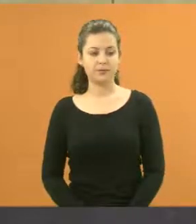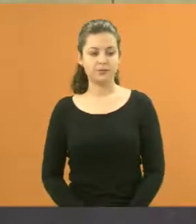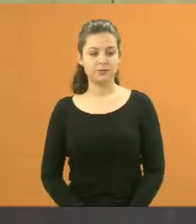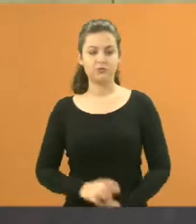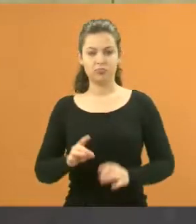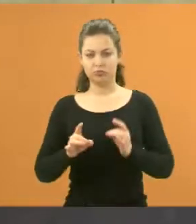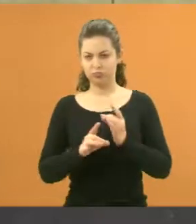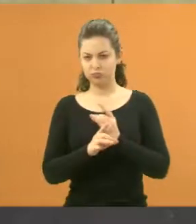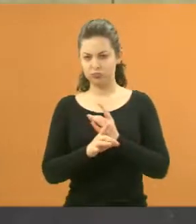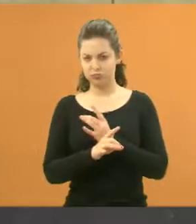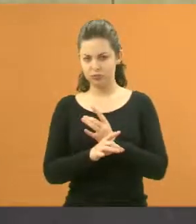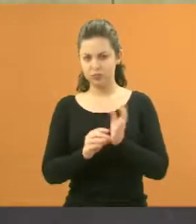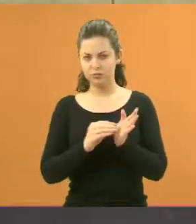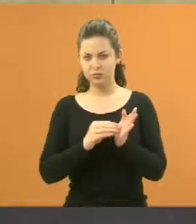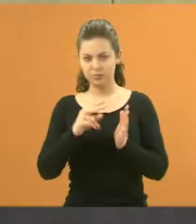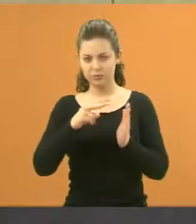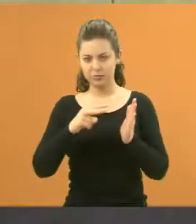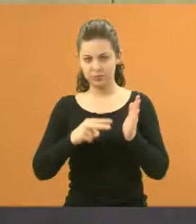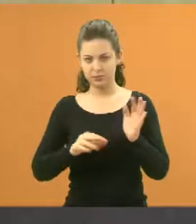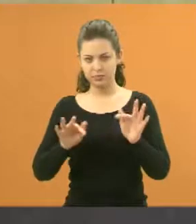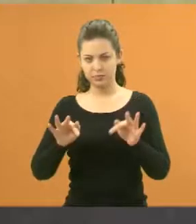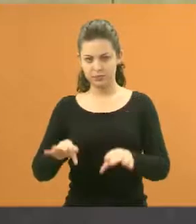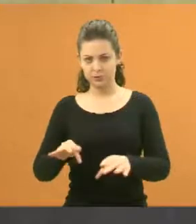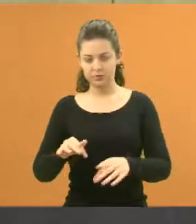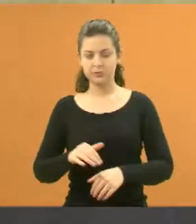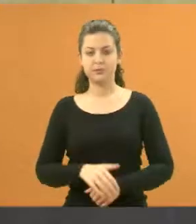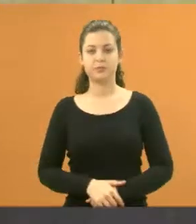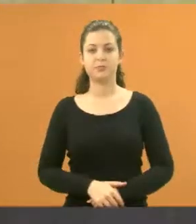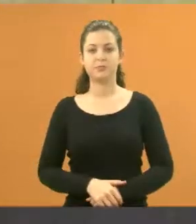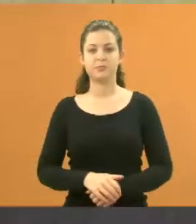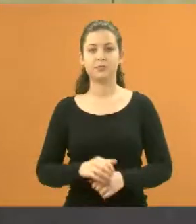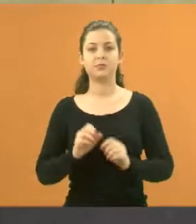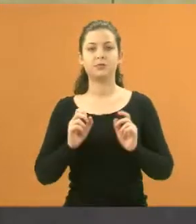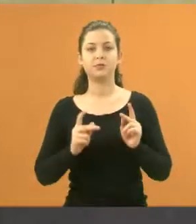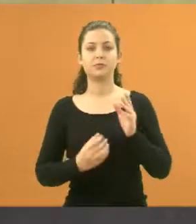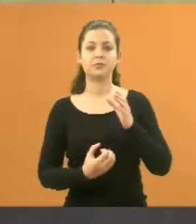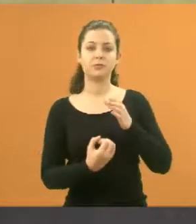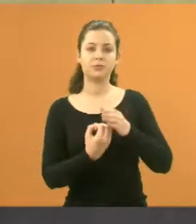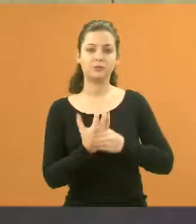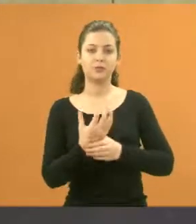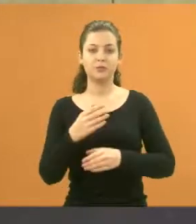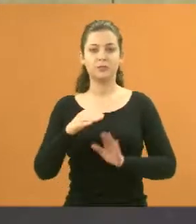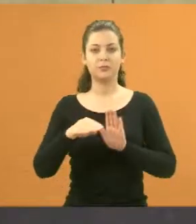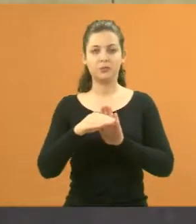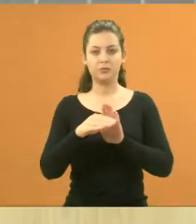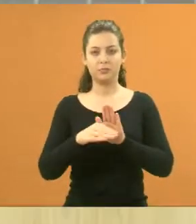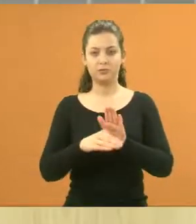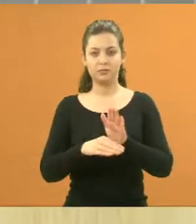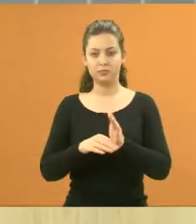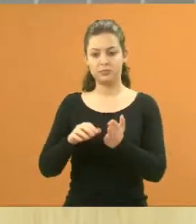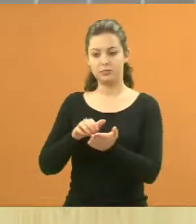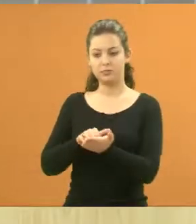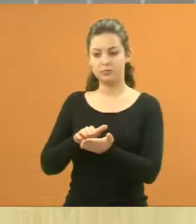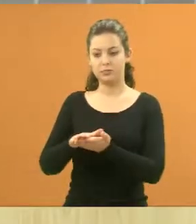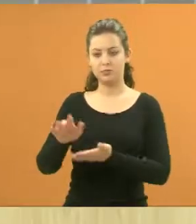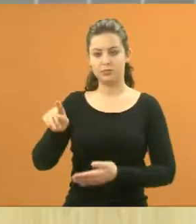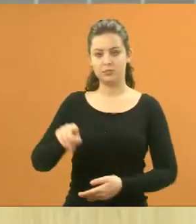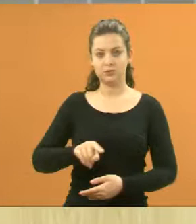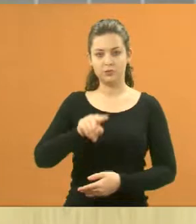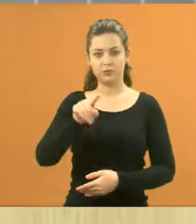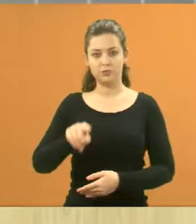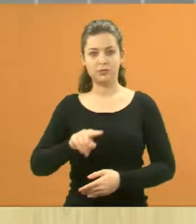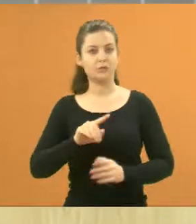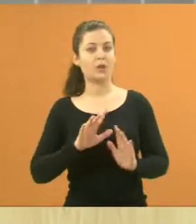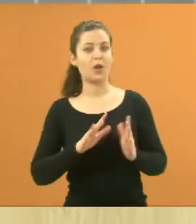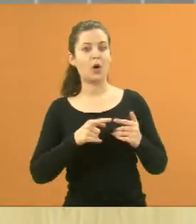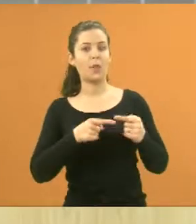Só terminar de fazer a leitura. Tá bom. Aí a gente... Tá bom. Institui o programa de remissão de multa decorrente de auto de infração e multa